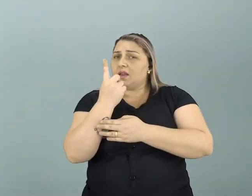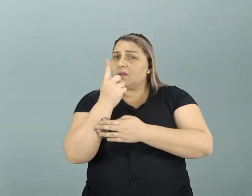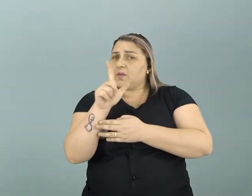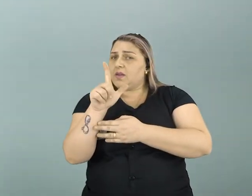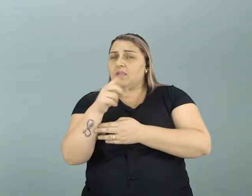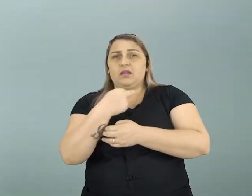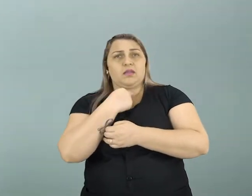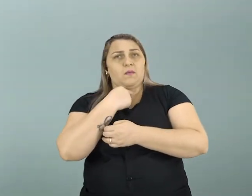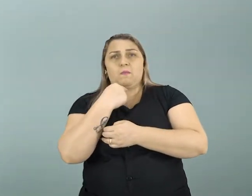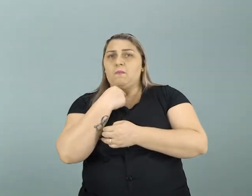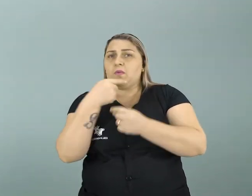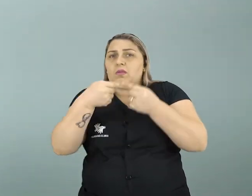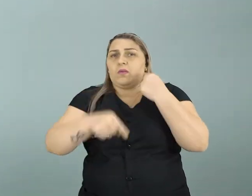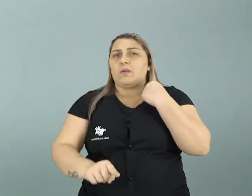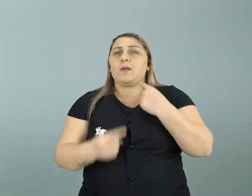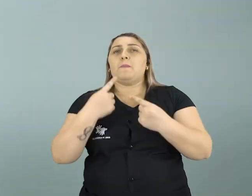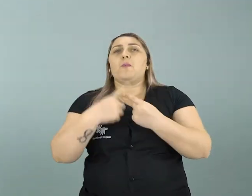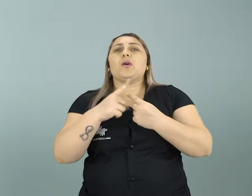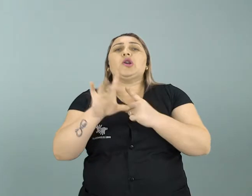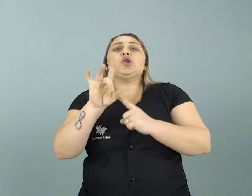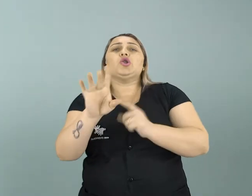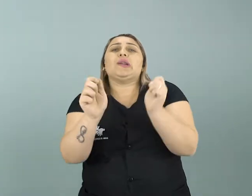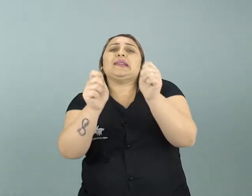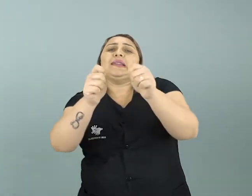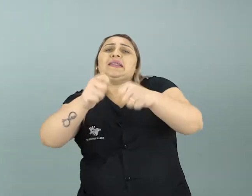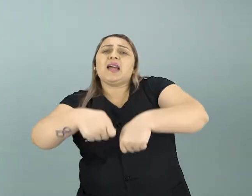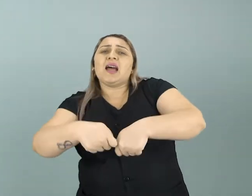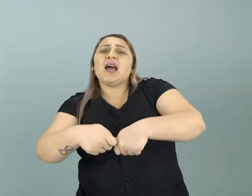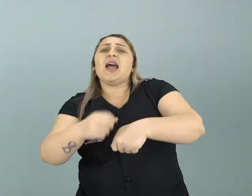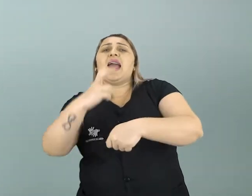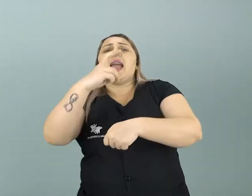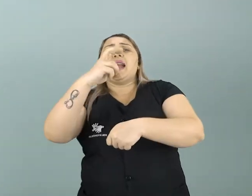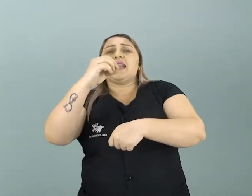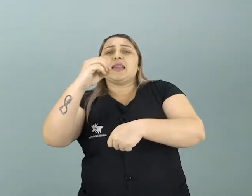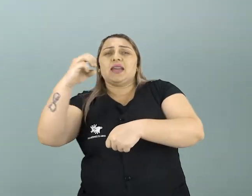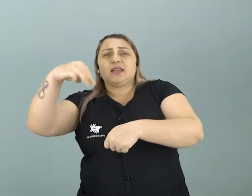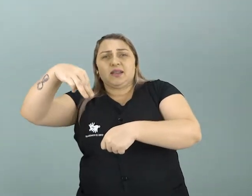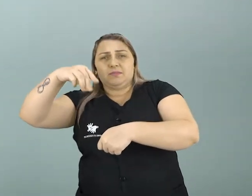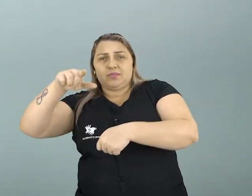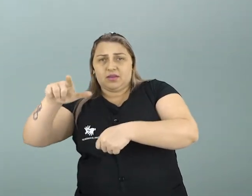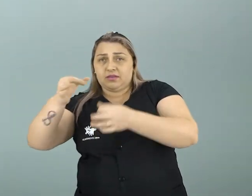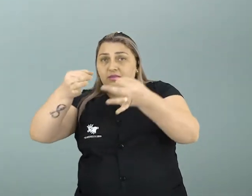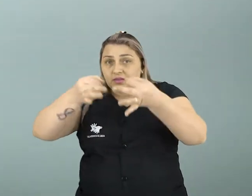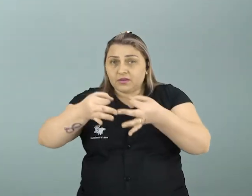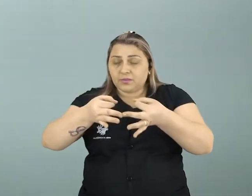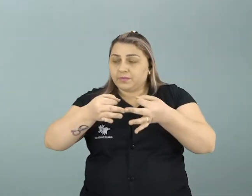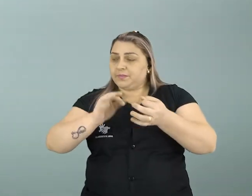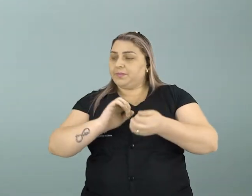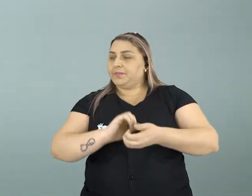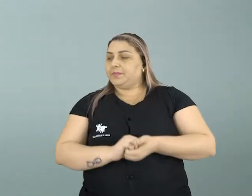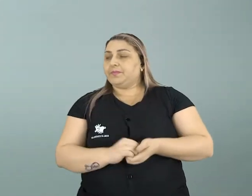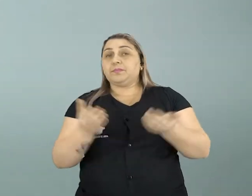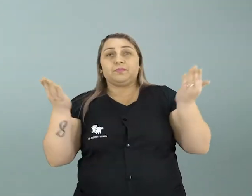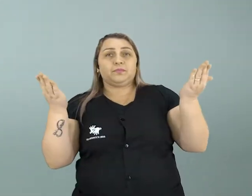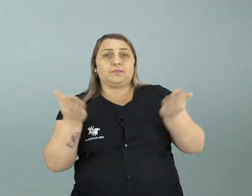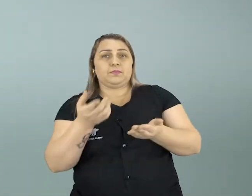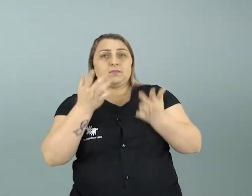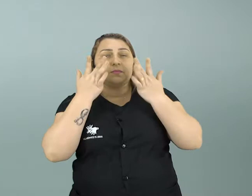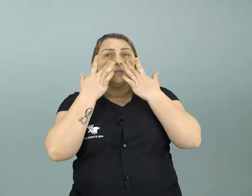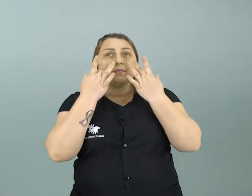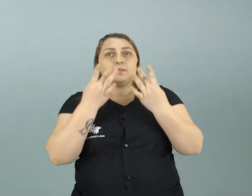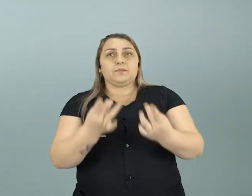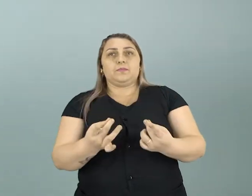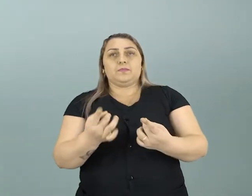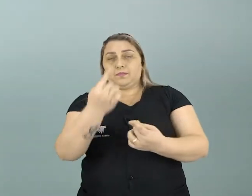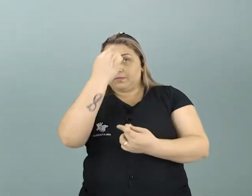aqui? Não, porque a capacidade dele é menor que 1 litro. Certinho? Agora, observe de novo aqui